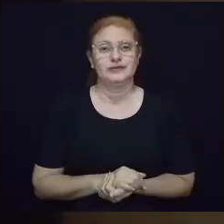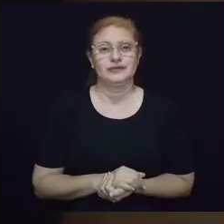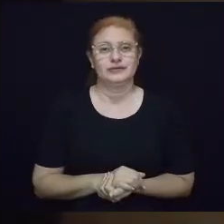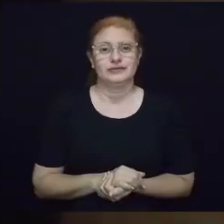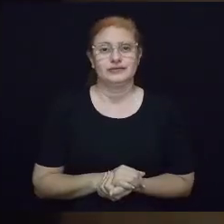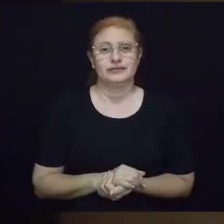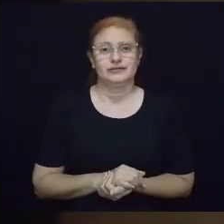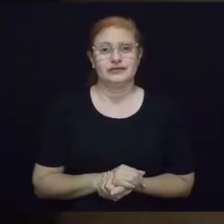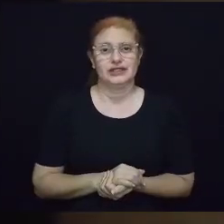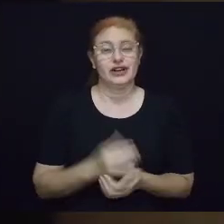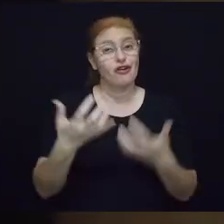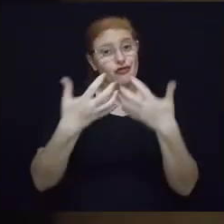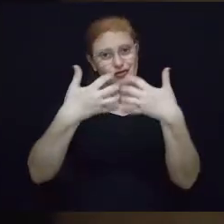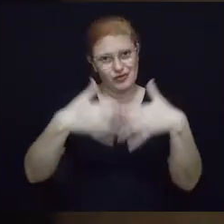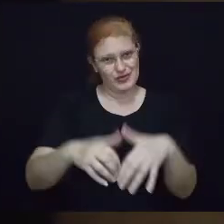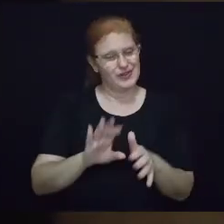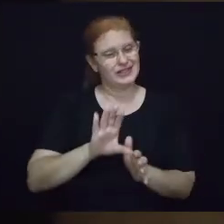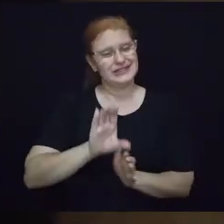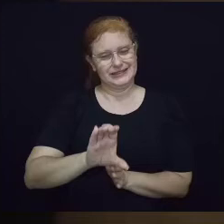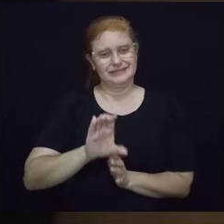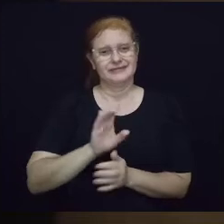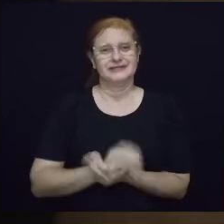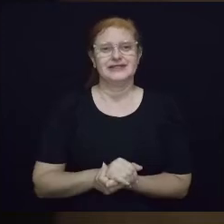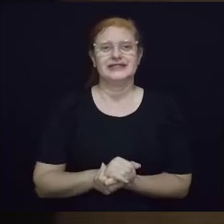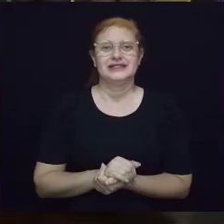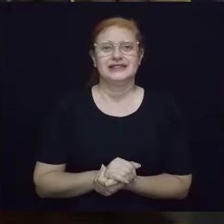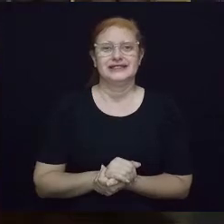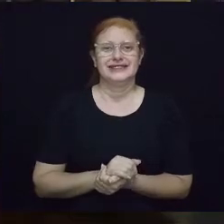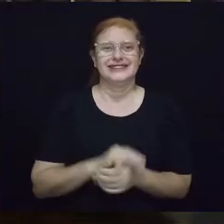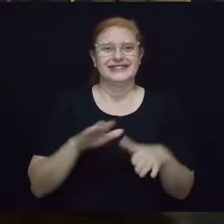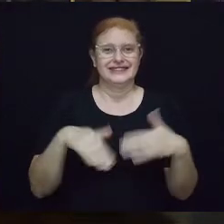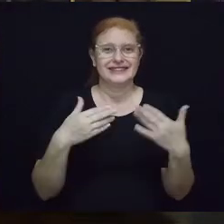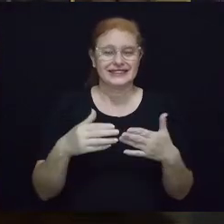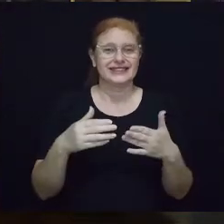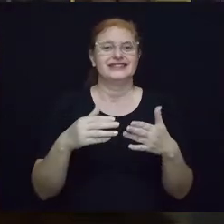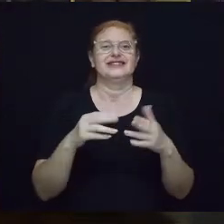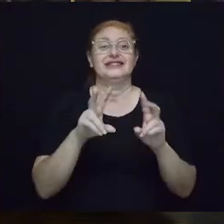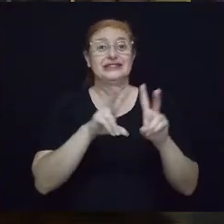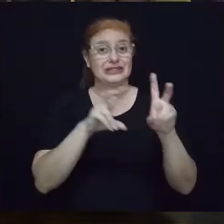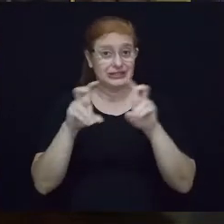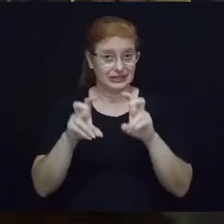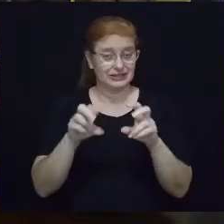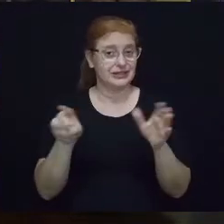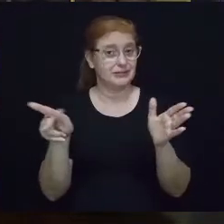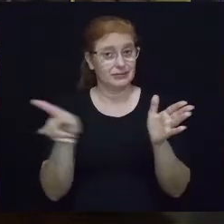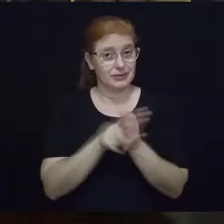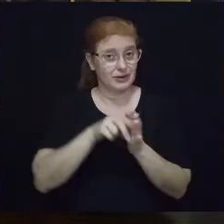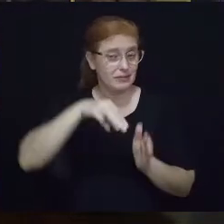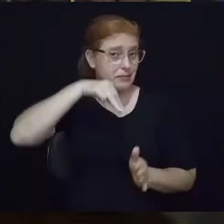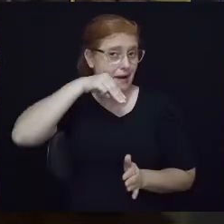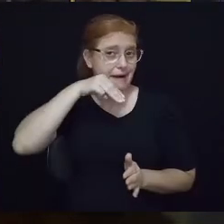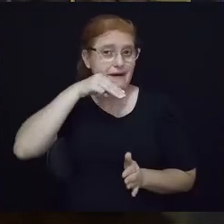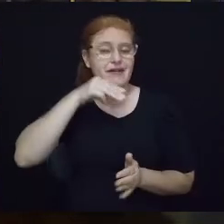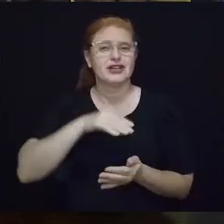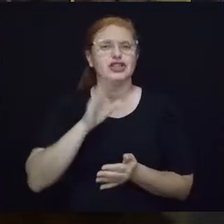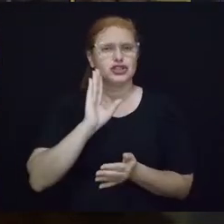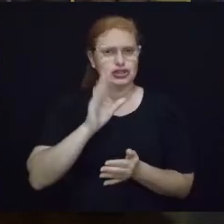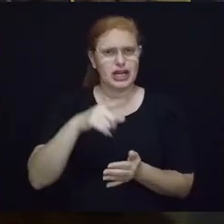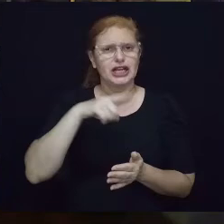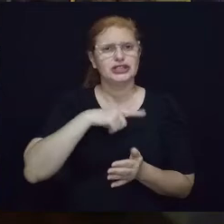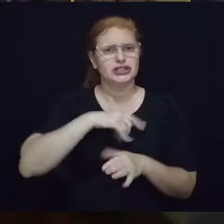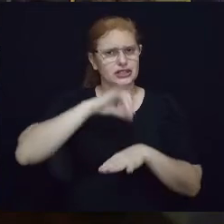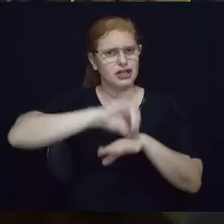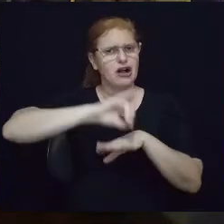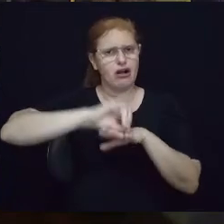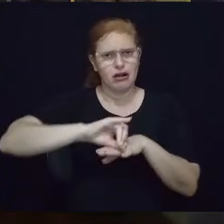Meio assim que tem funcionado. Aliás, esse título é do Mauro. Ele já veio com as obras e com